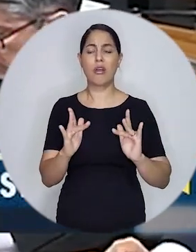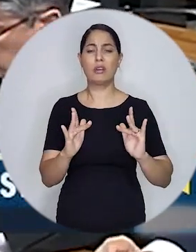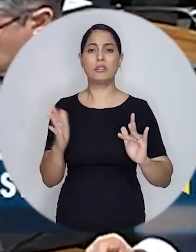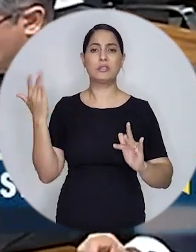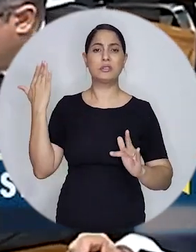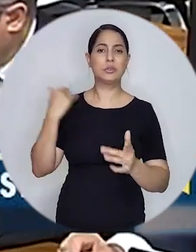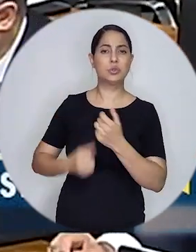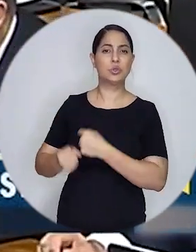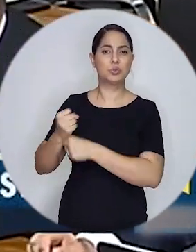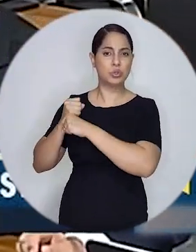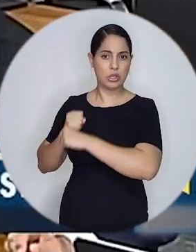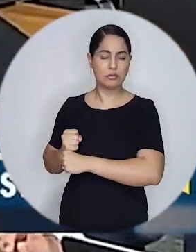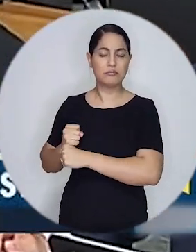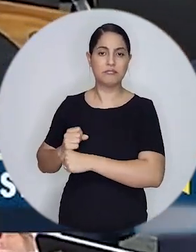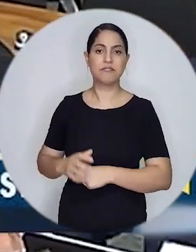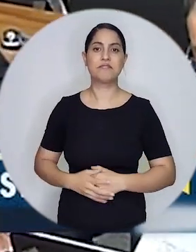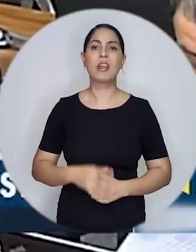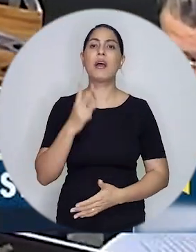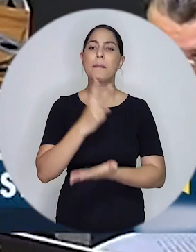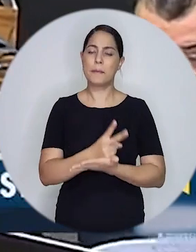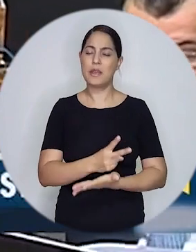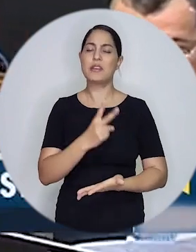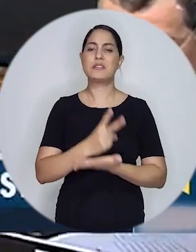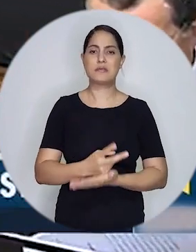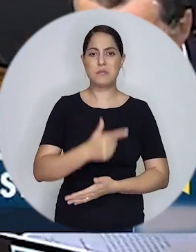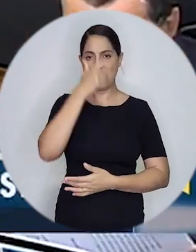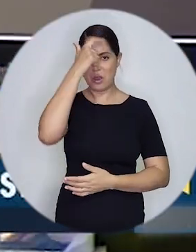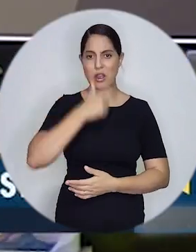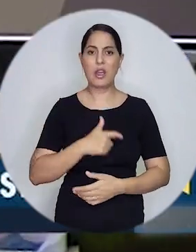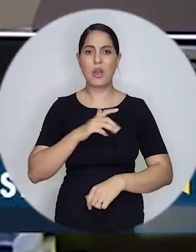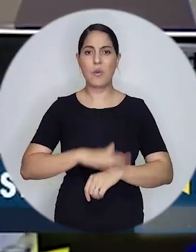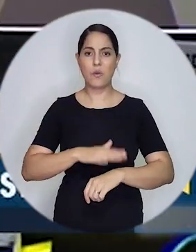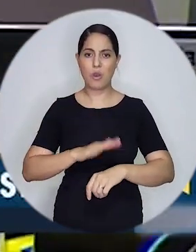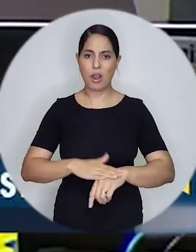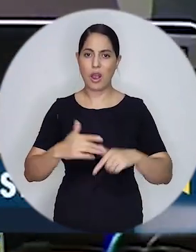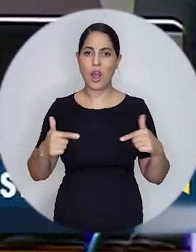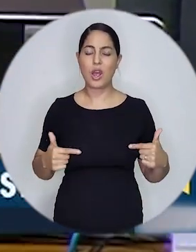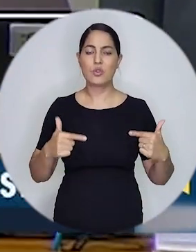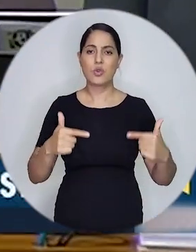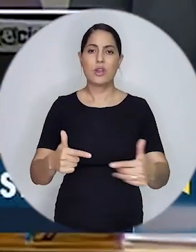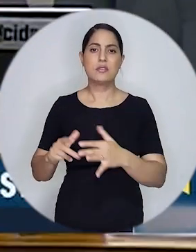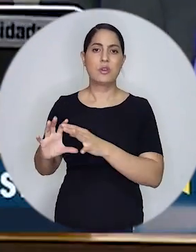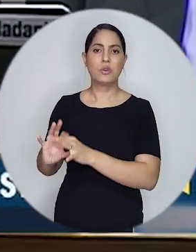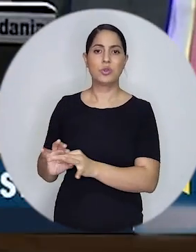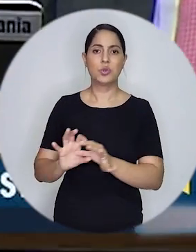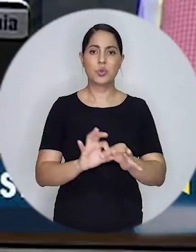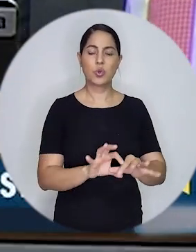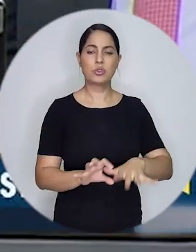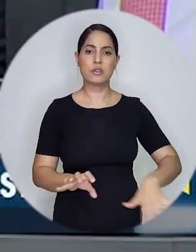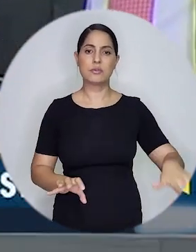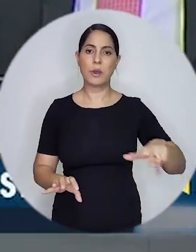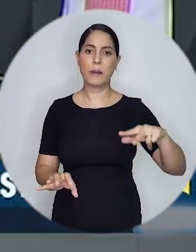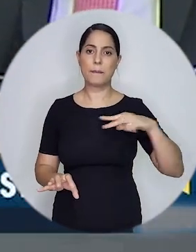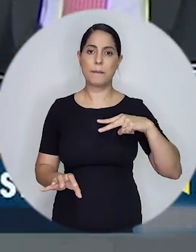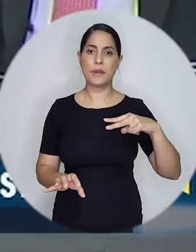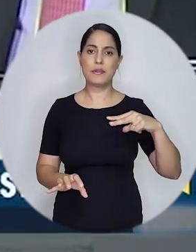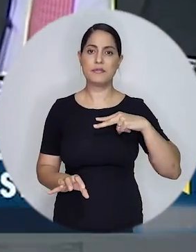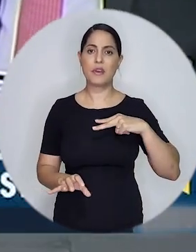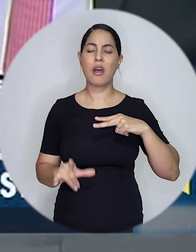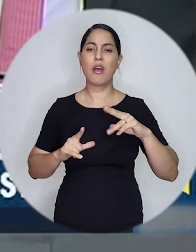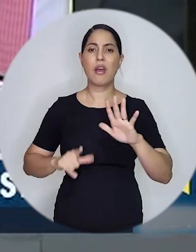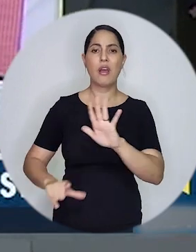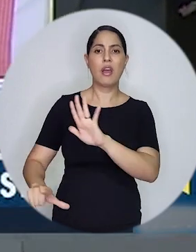temas relevantes para o país nas últimas décadas. Sempre pautei a minha atuação na iniciativa